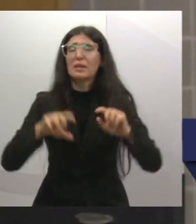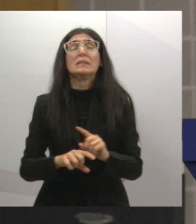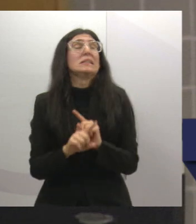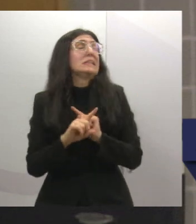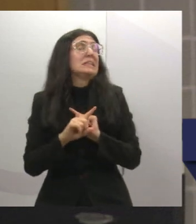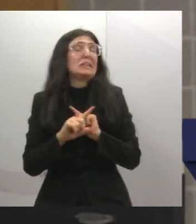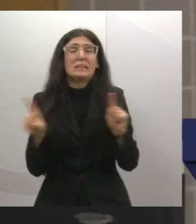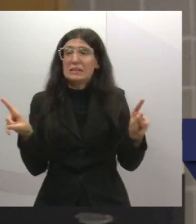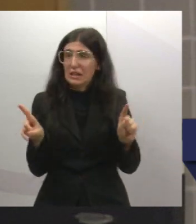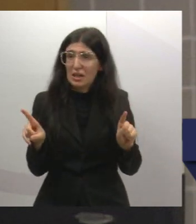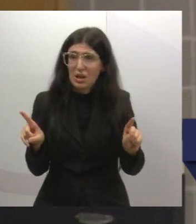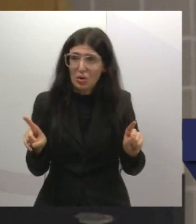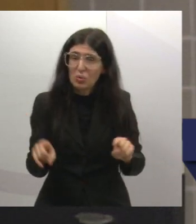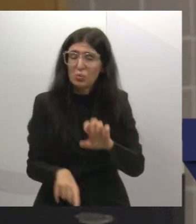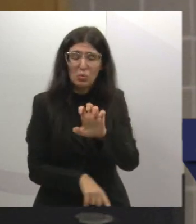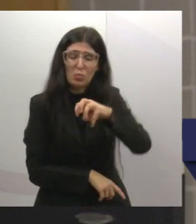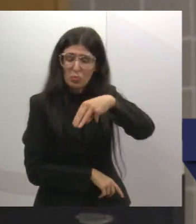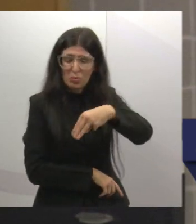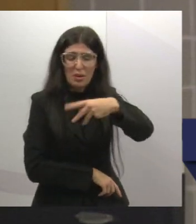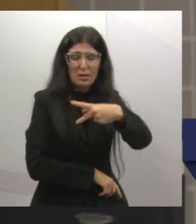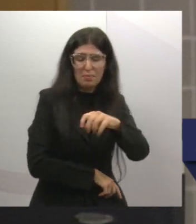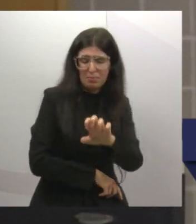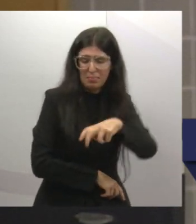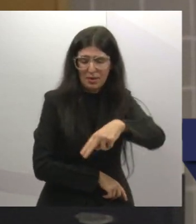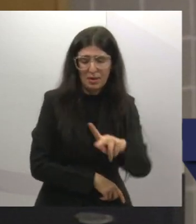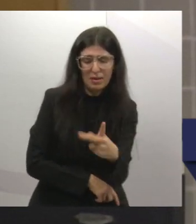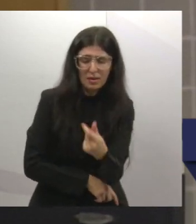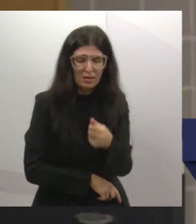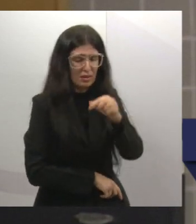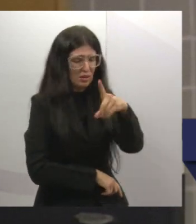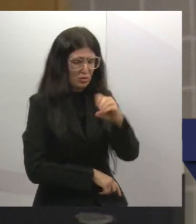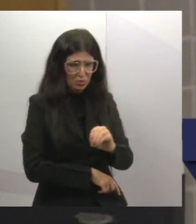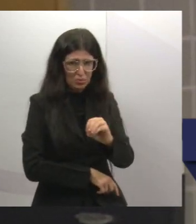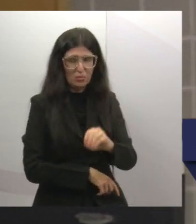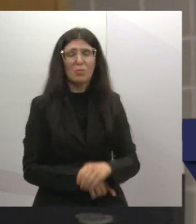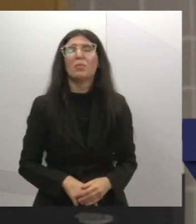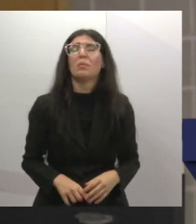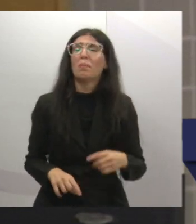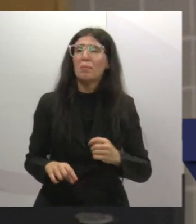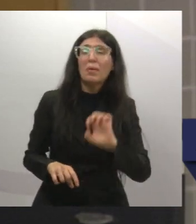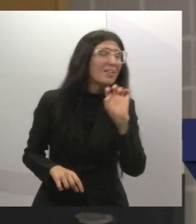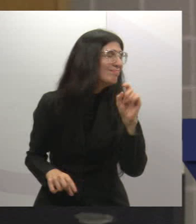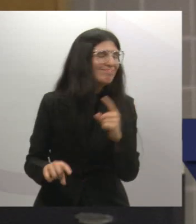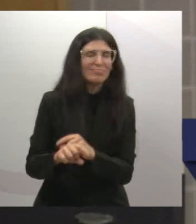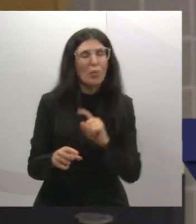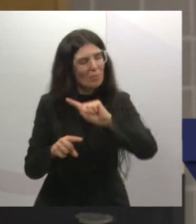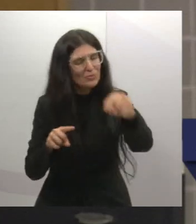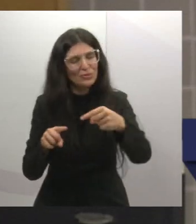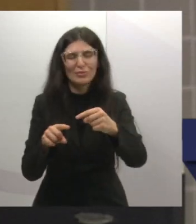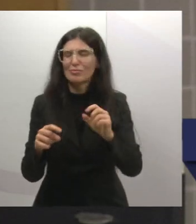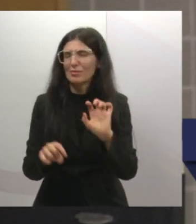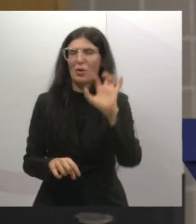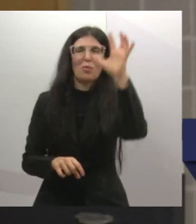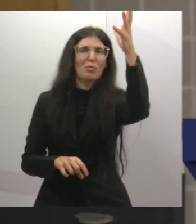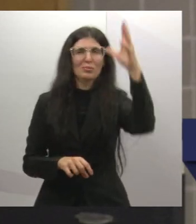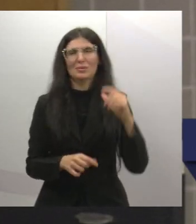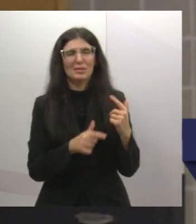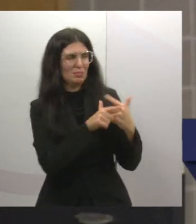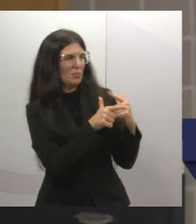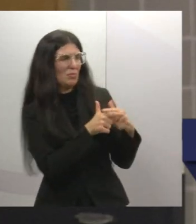trouxemos o empenhado, para não houver o que a Lucimar comentou agora. Trouxemos o